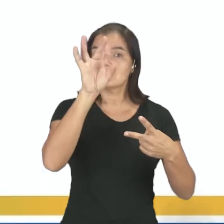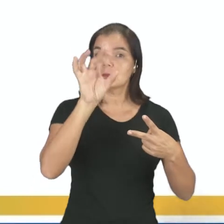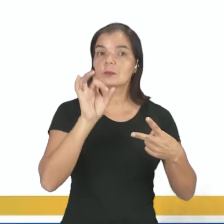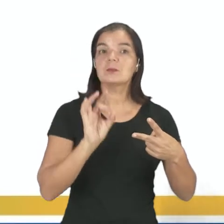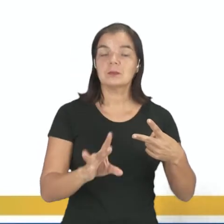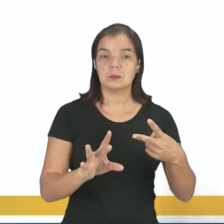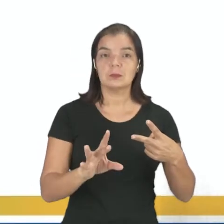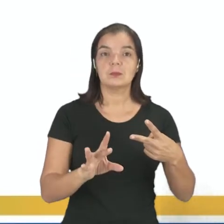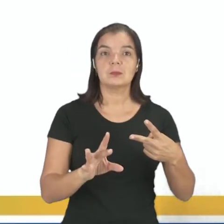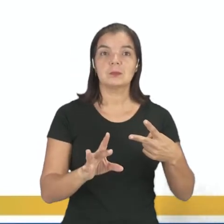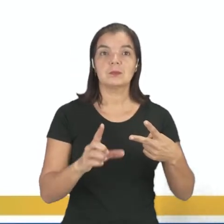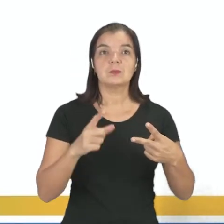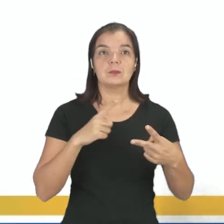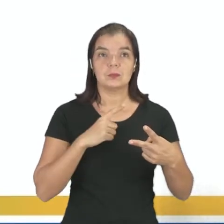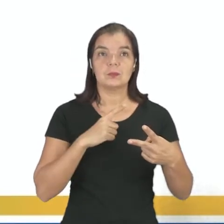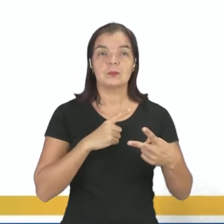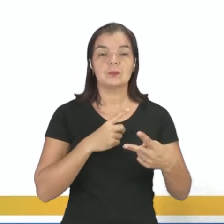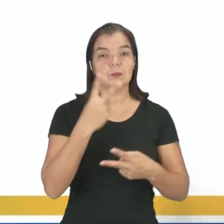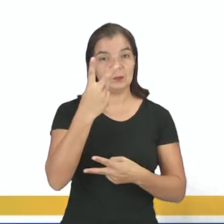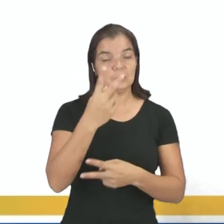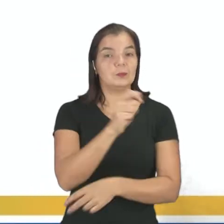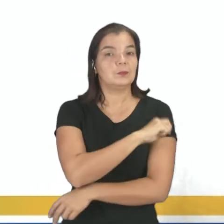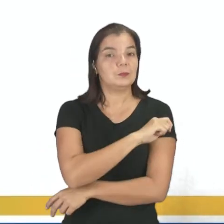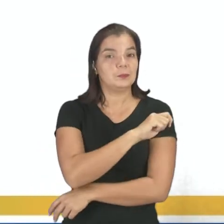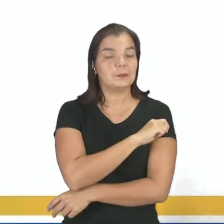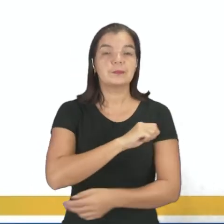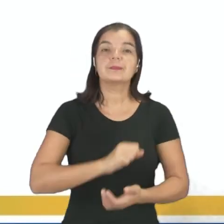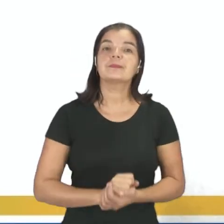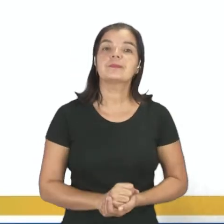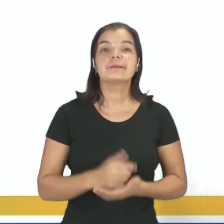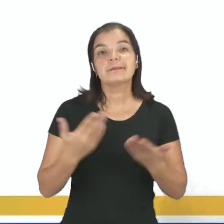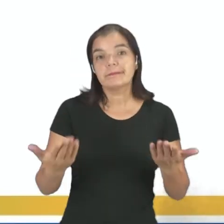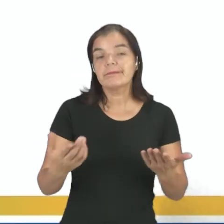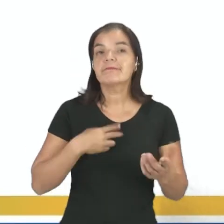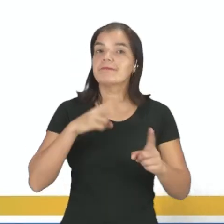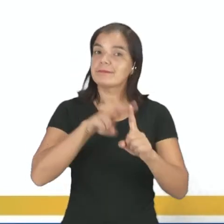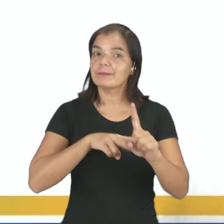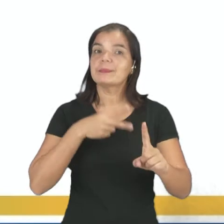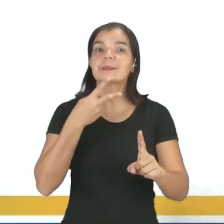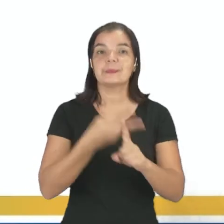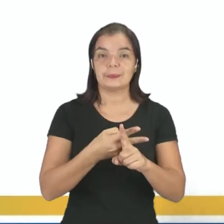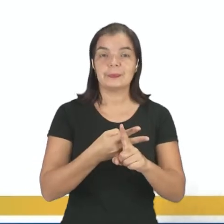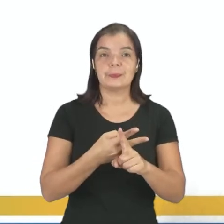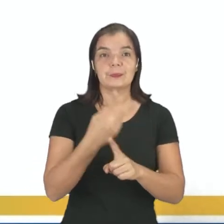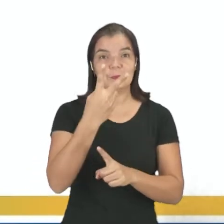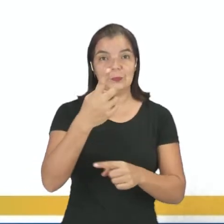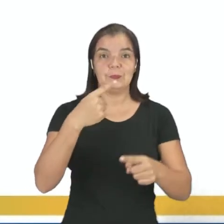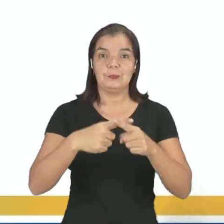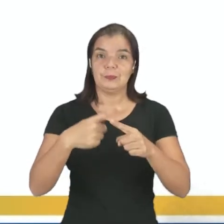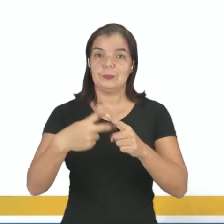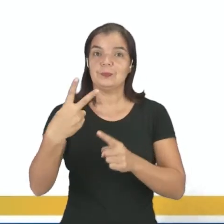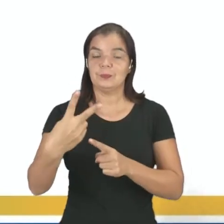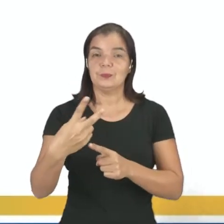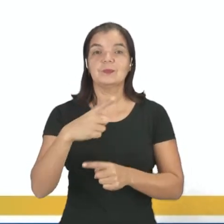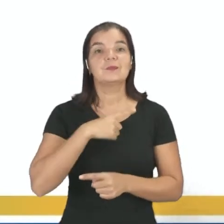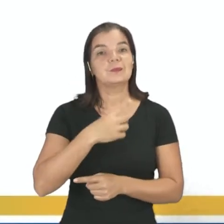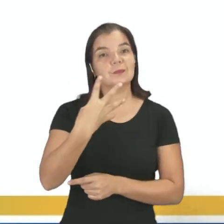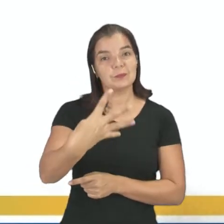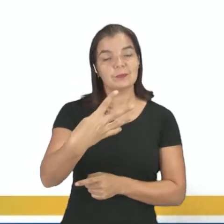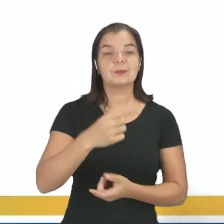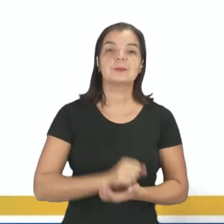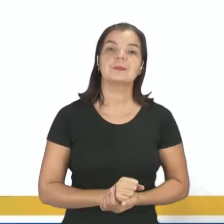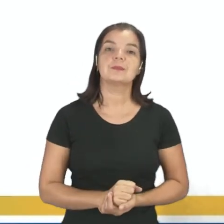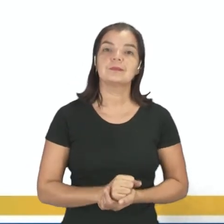olho corresponde a 2 alunos, então eu vou dobrar. 2 vezes 2, eu tenho